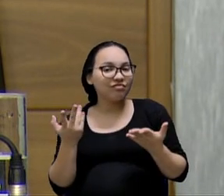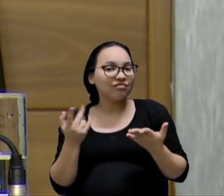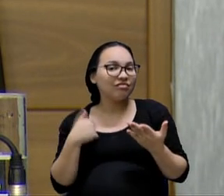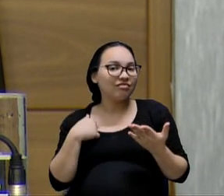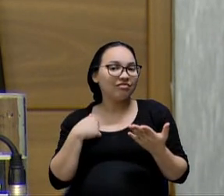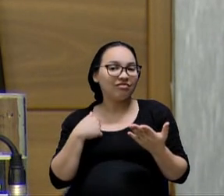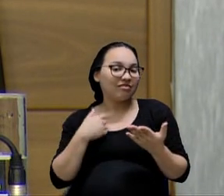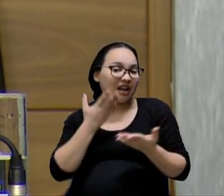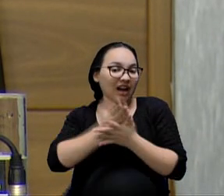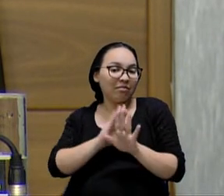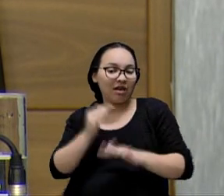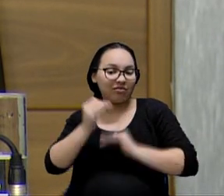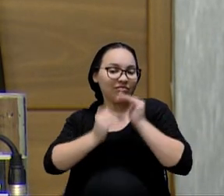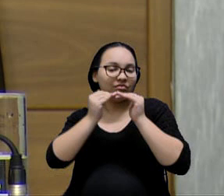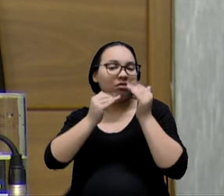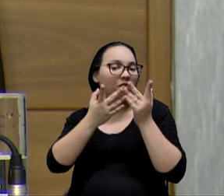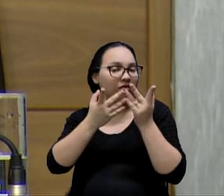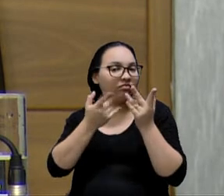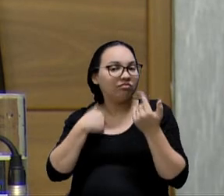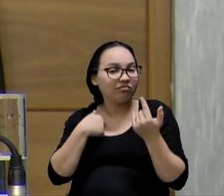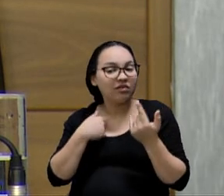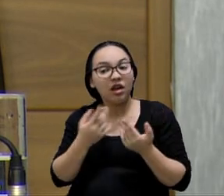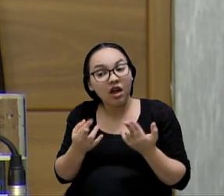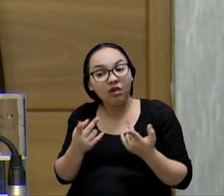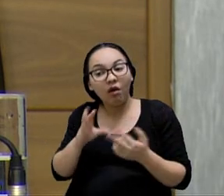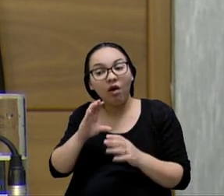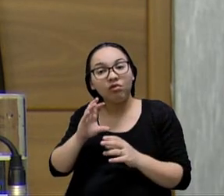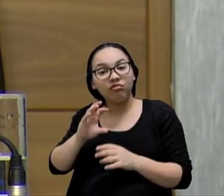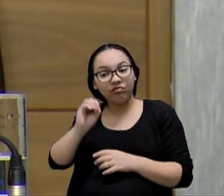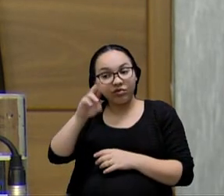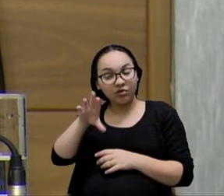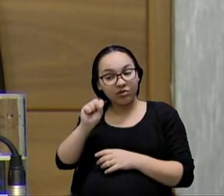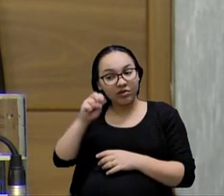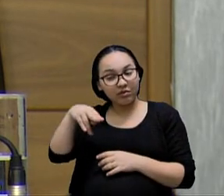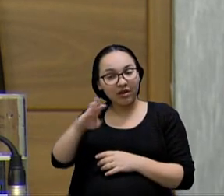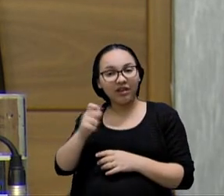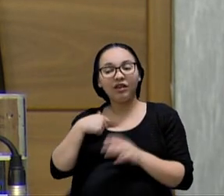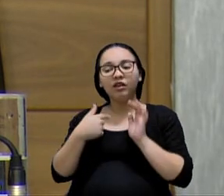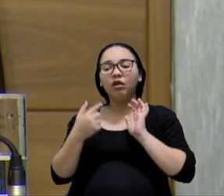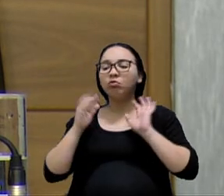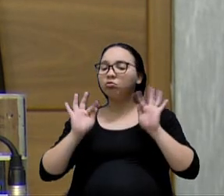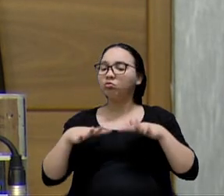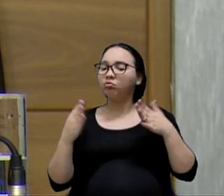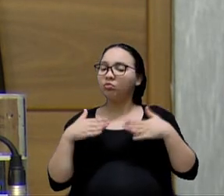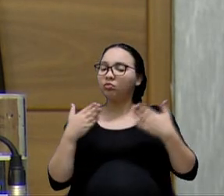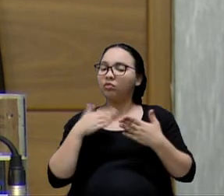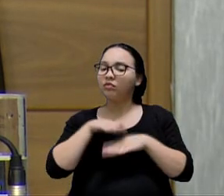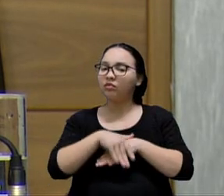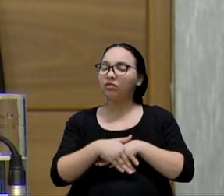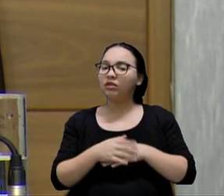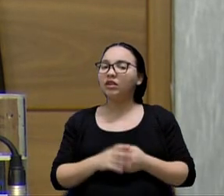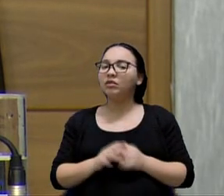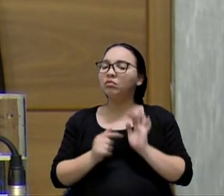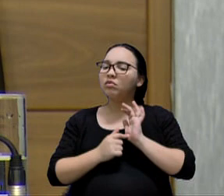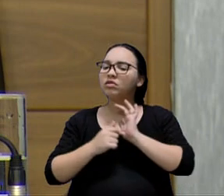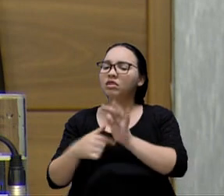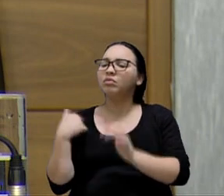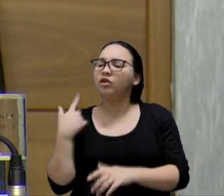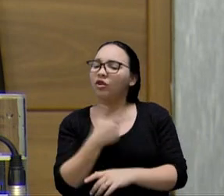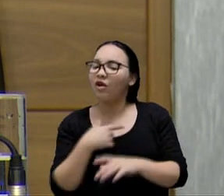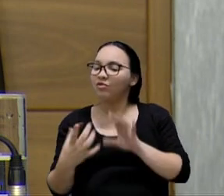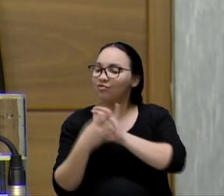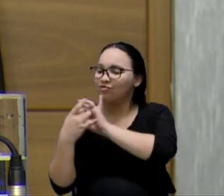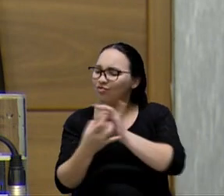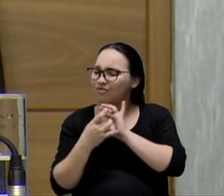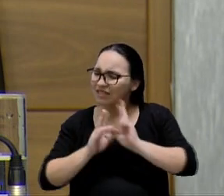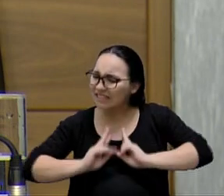construção. E é assim, Osmar, que encerro essa noite mostrando que estamos no mesmo time, todos